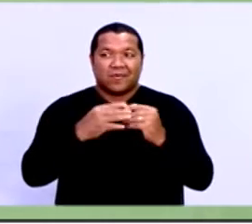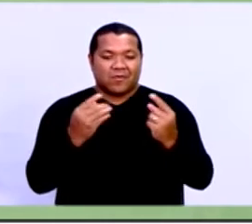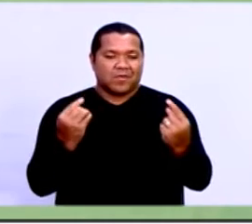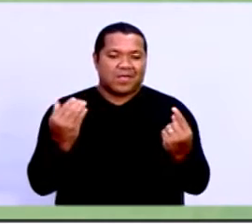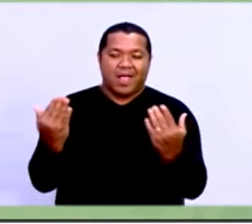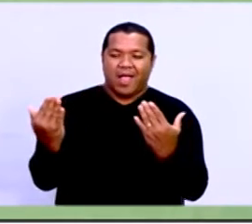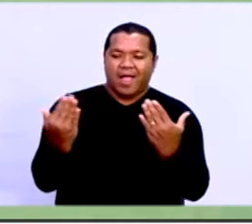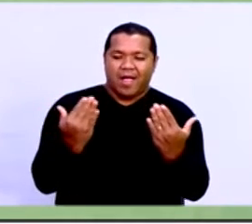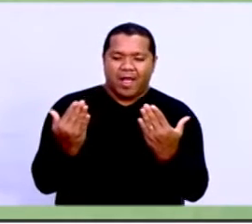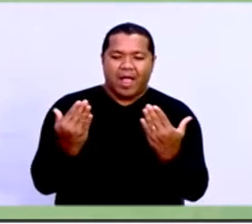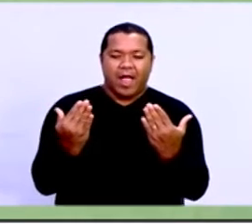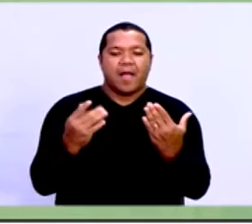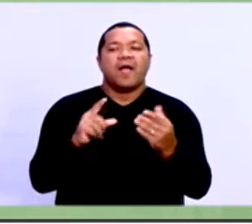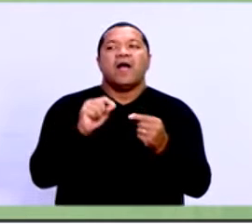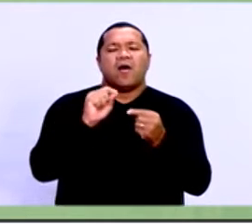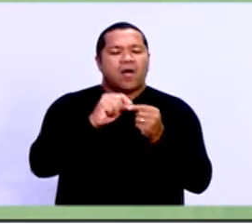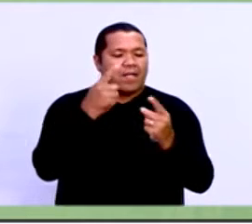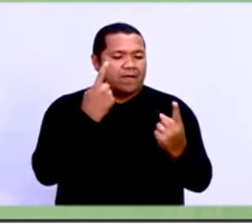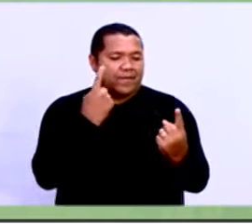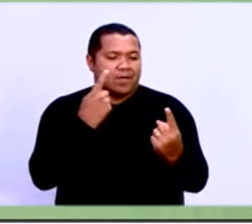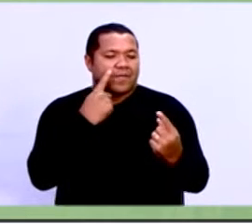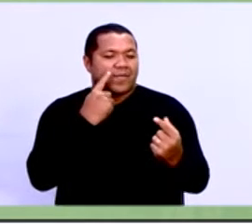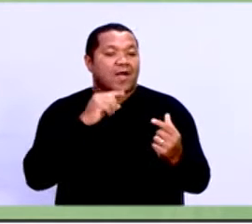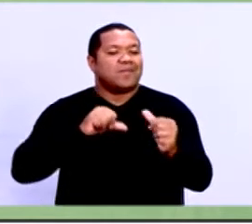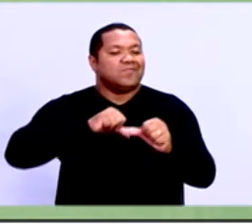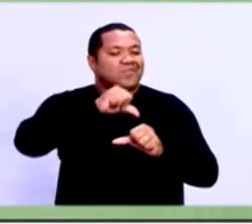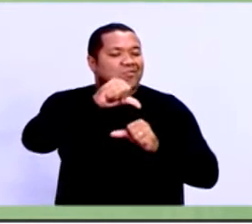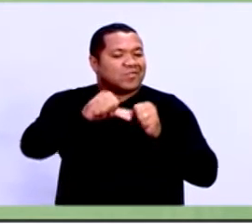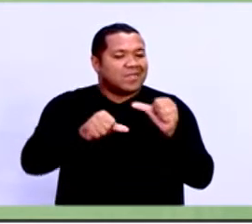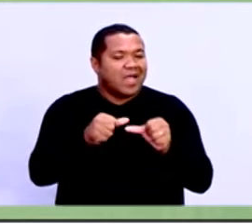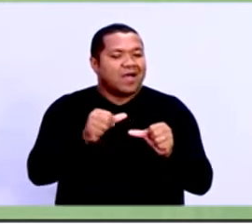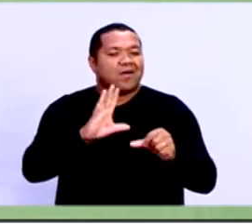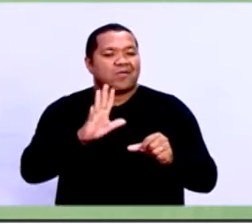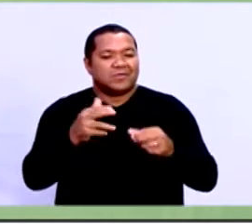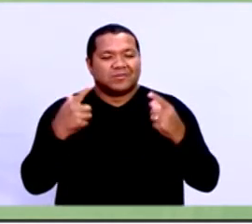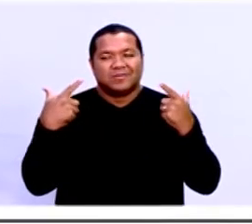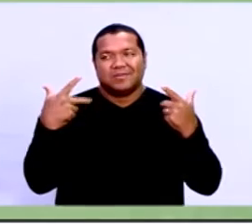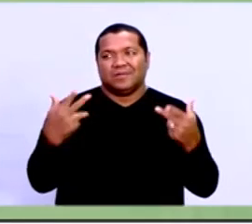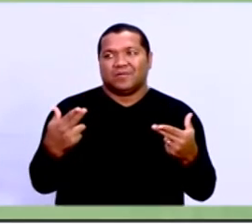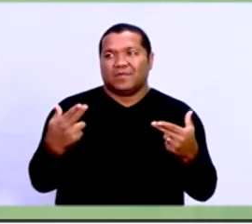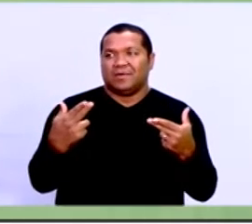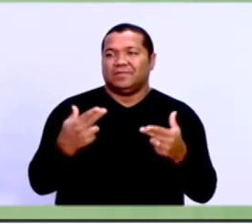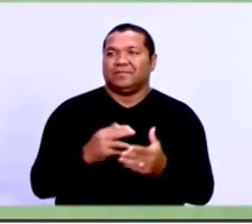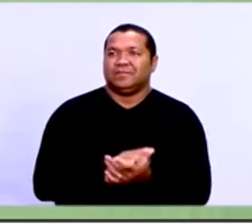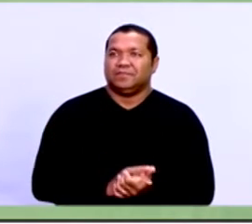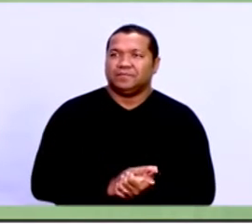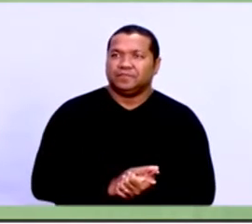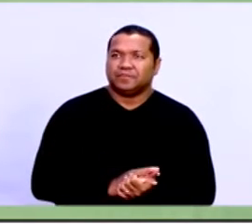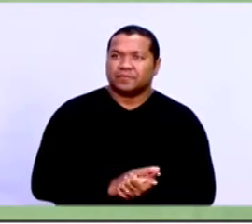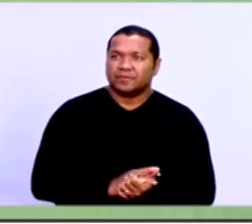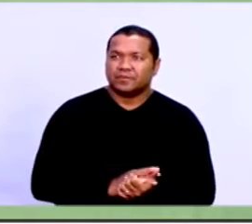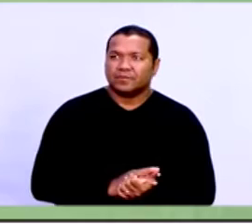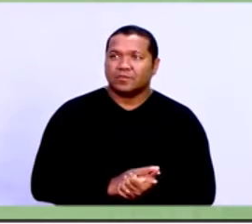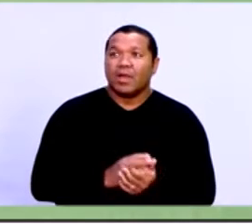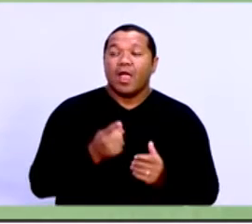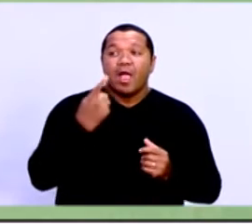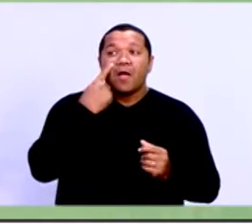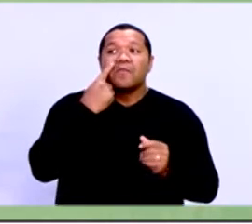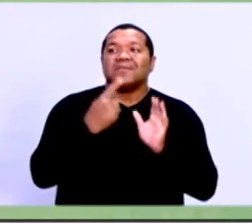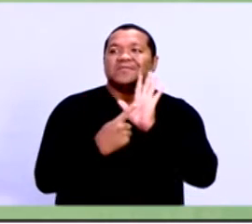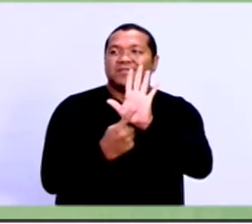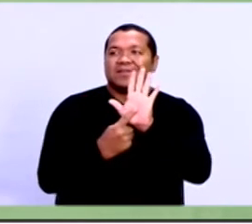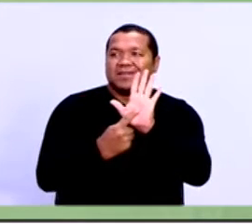possíveis redundâncias e inconsistências e omissões do sistema eu coloquei aqui gente uma